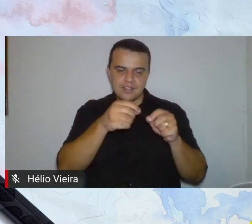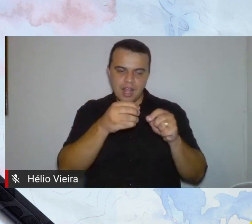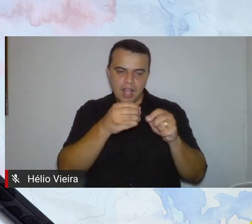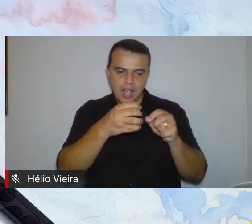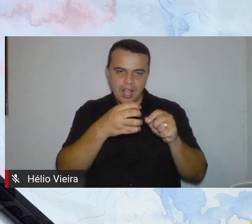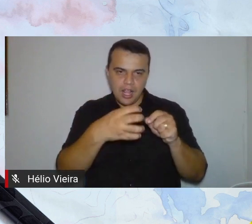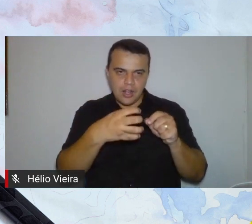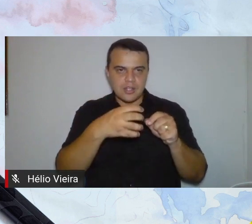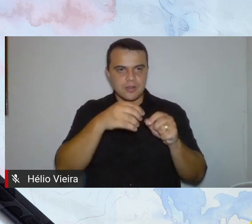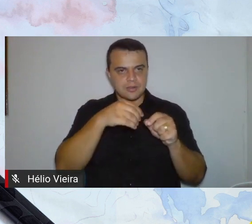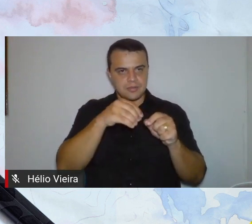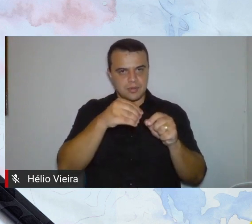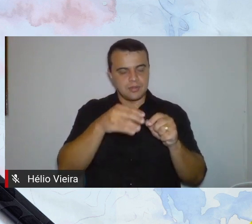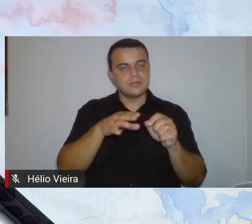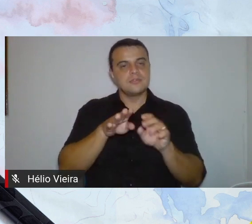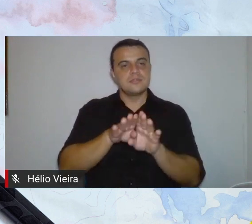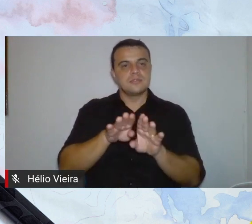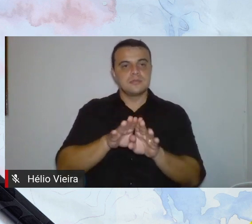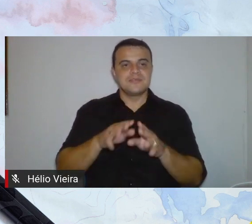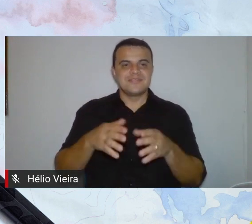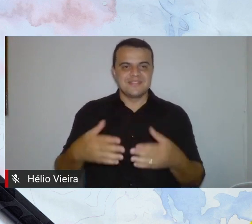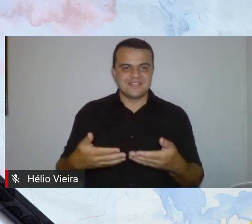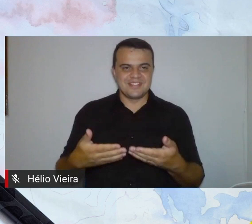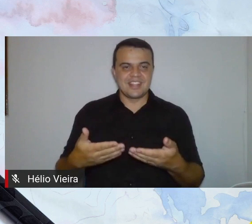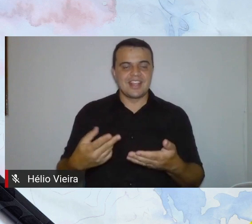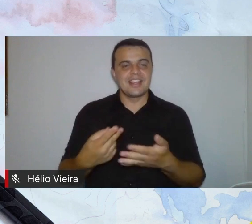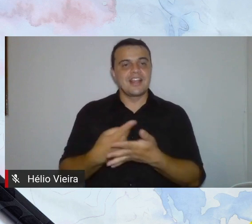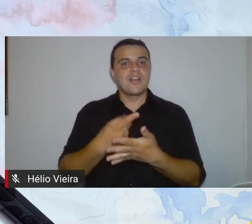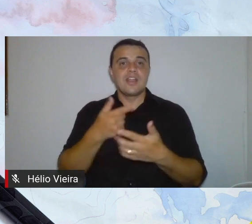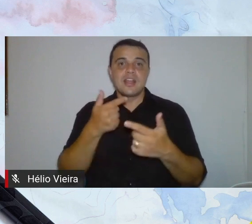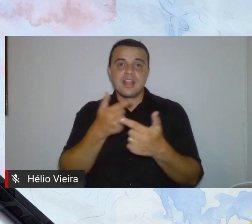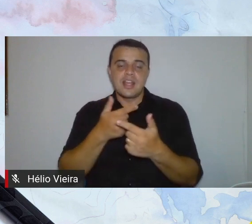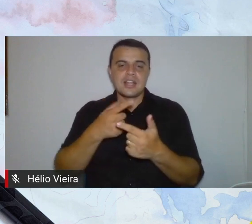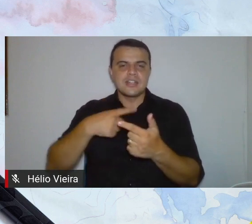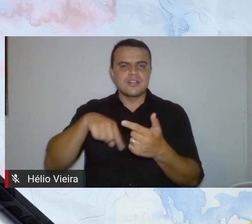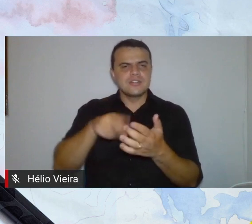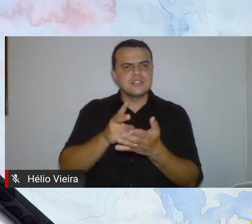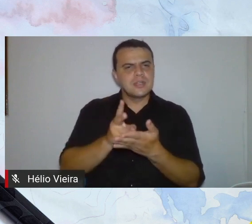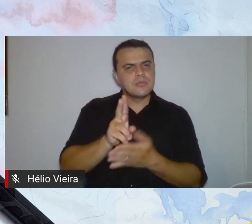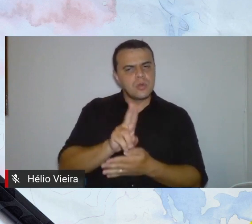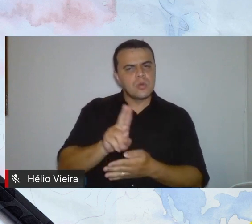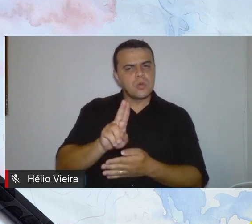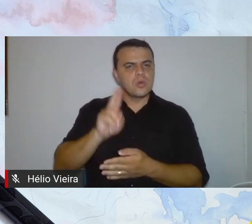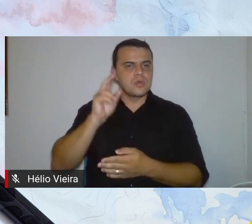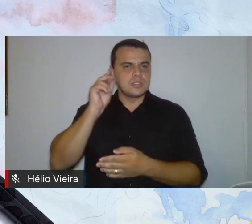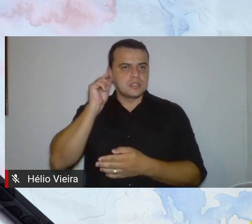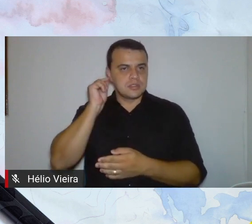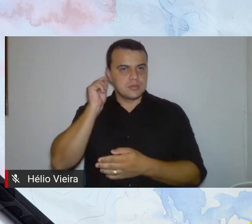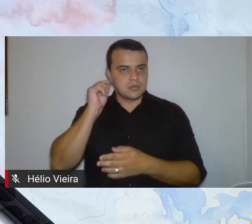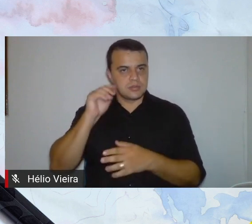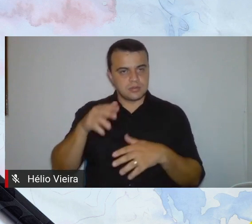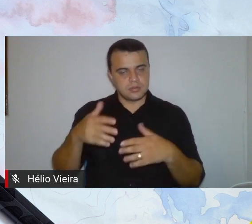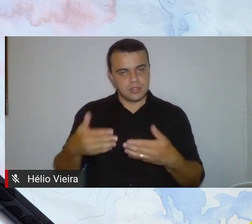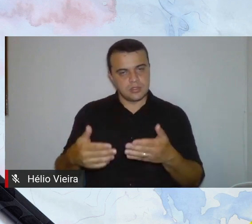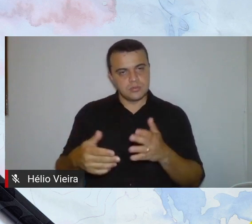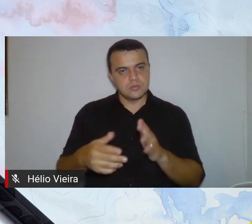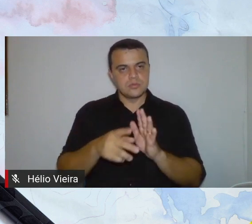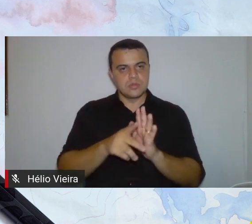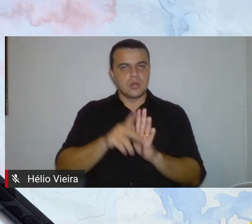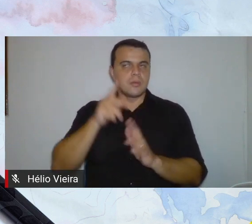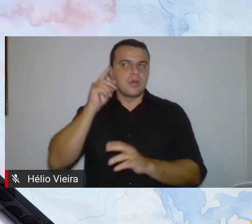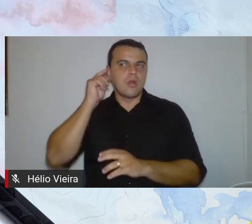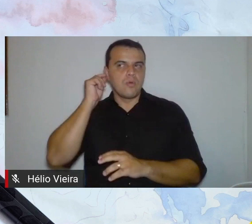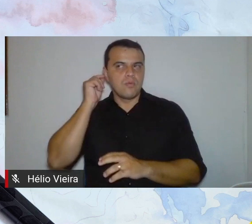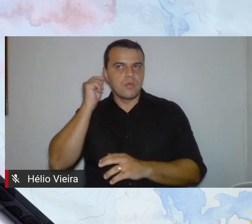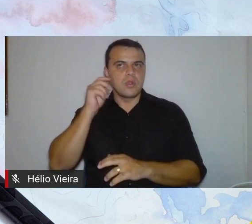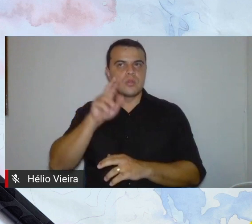plástico com algodão na ponta. Então, é engraçado que a gente sempre usa o cotonete para limpar o